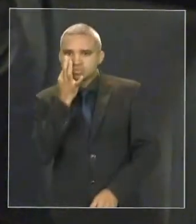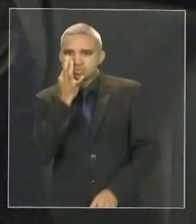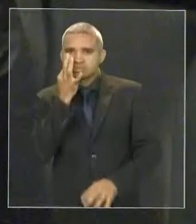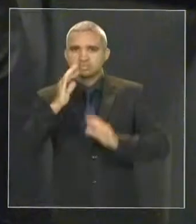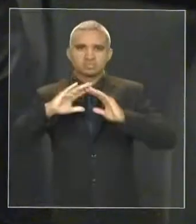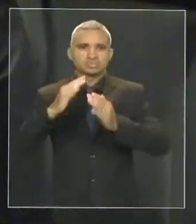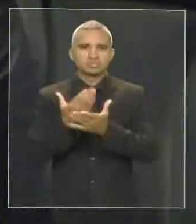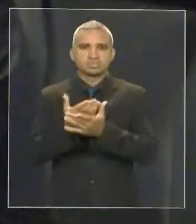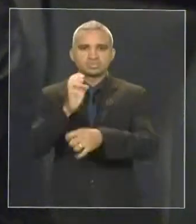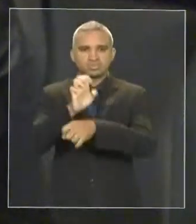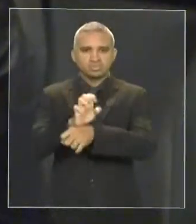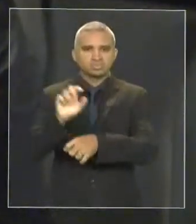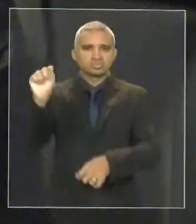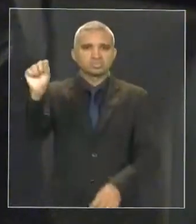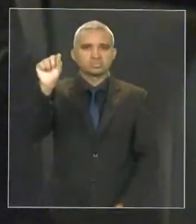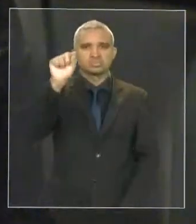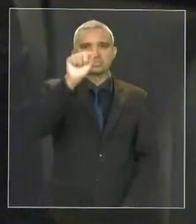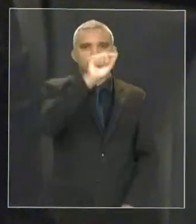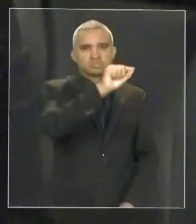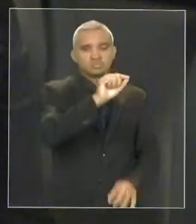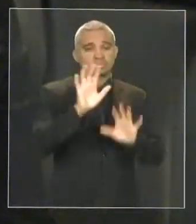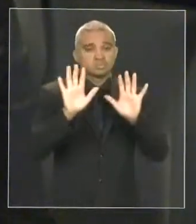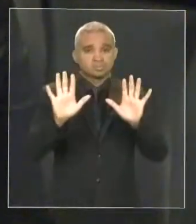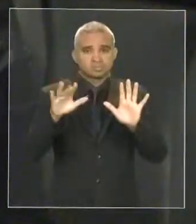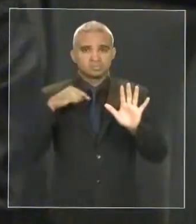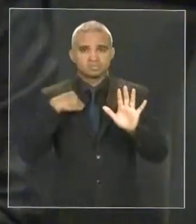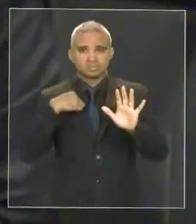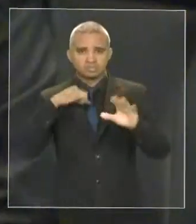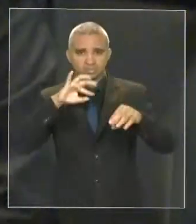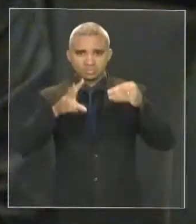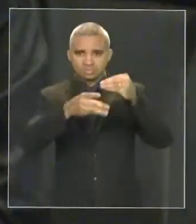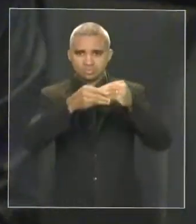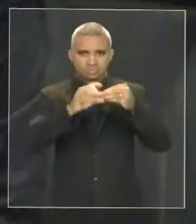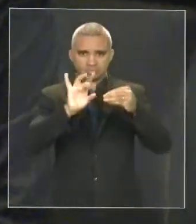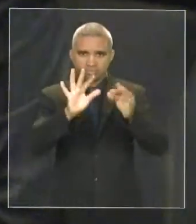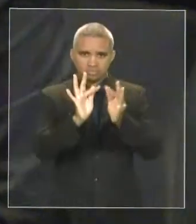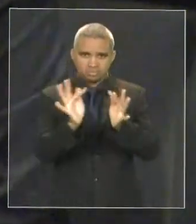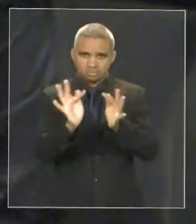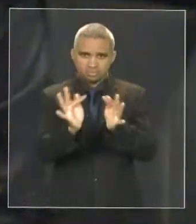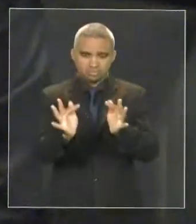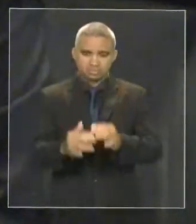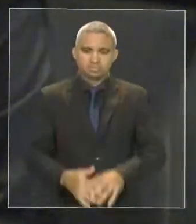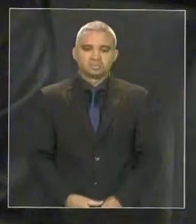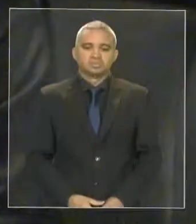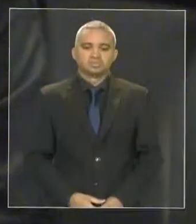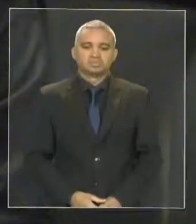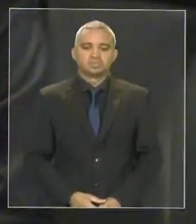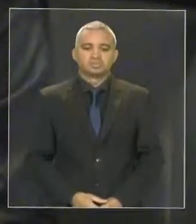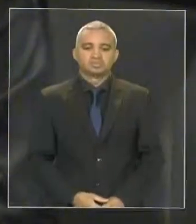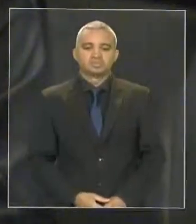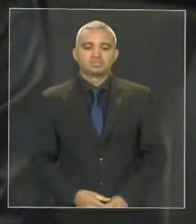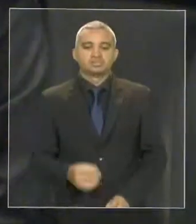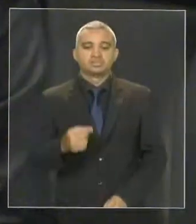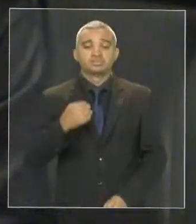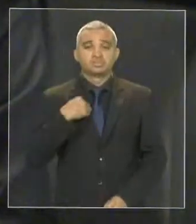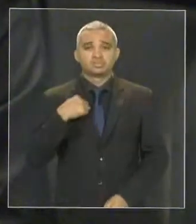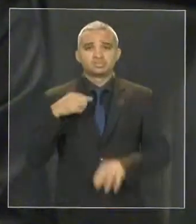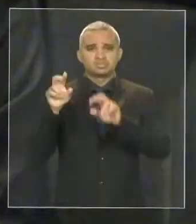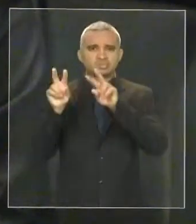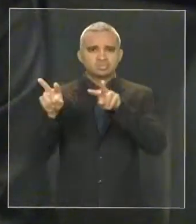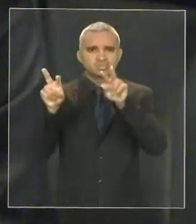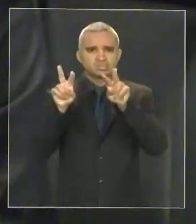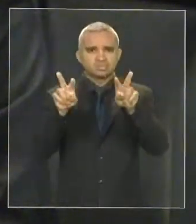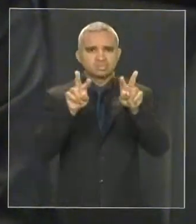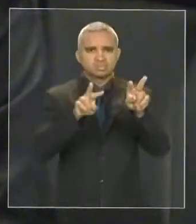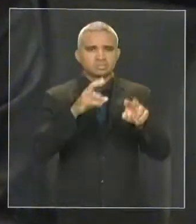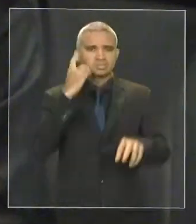quero somente fazer uma intervenção ao pronunciamento de Vossa Excelência. Eu tenho acompanhado, deputado Wellington, até